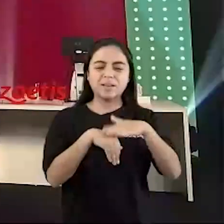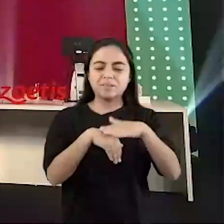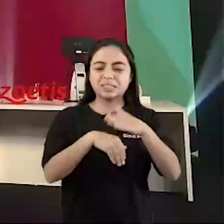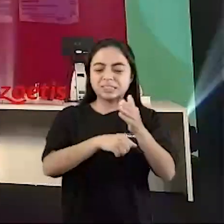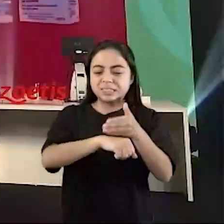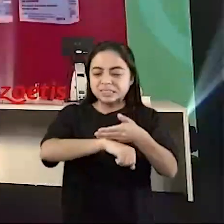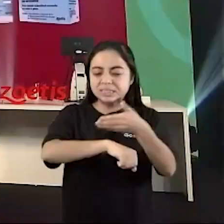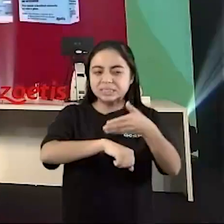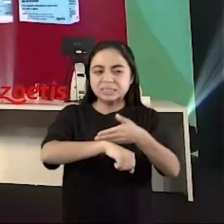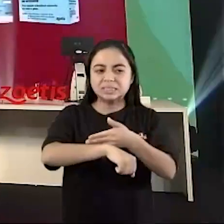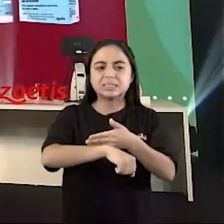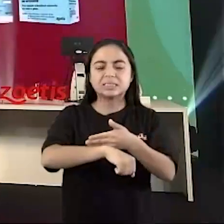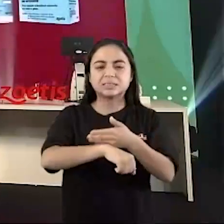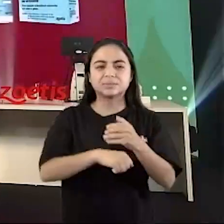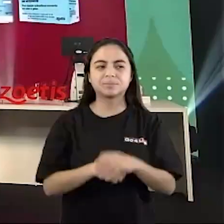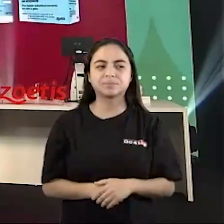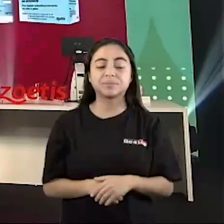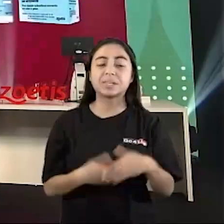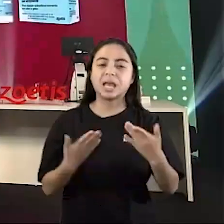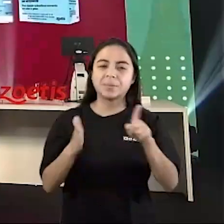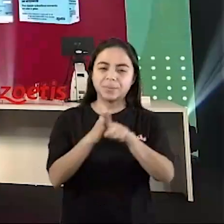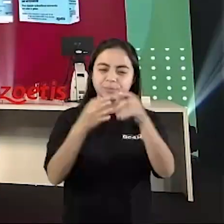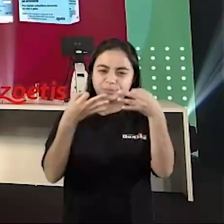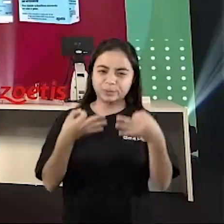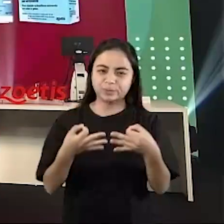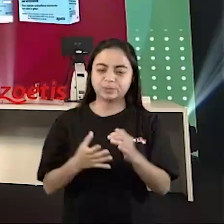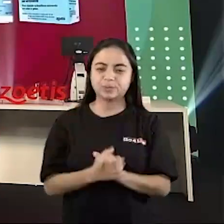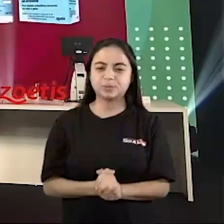raspado mesmo assim? Essa pergunta é ótima.